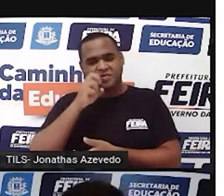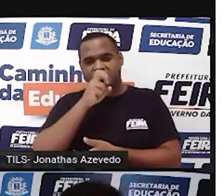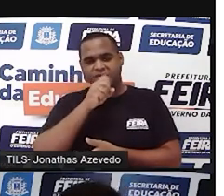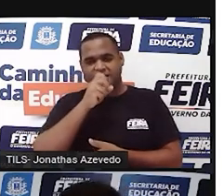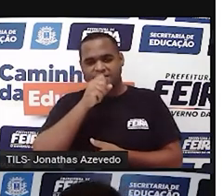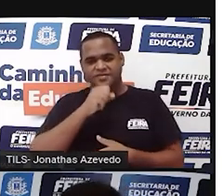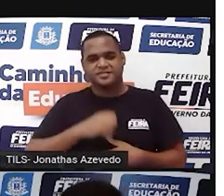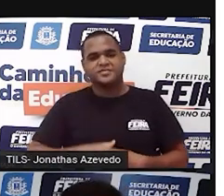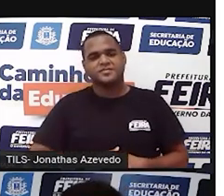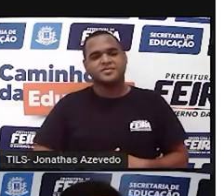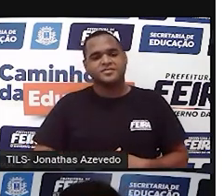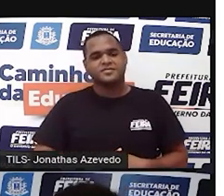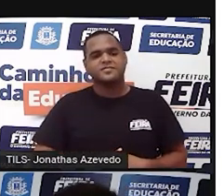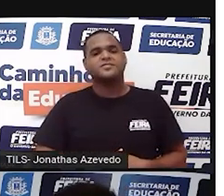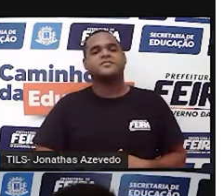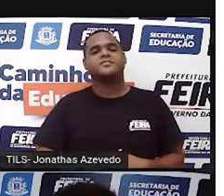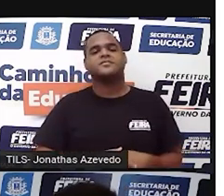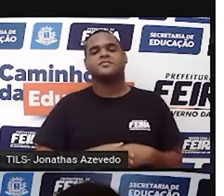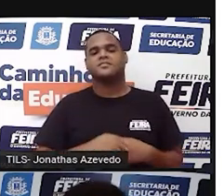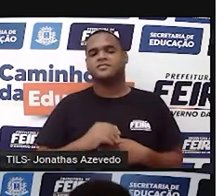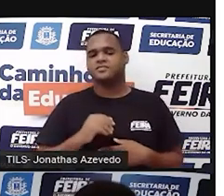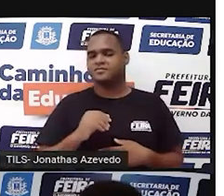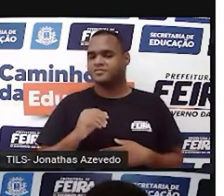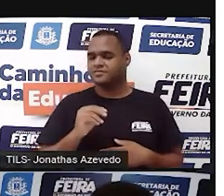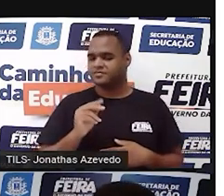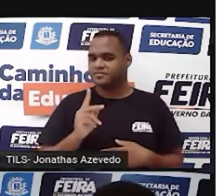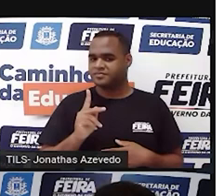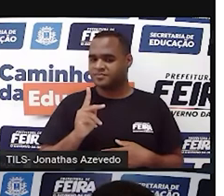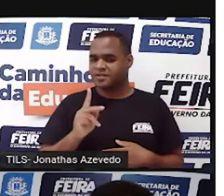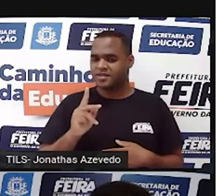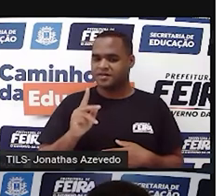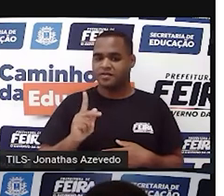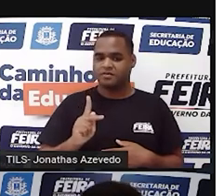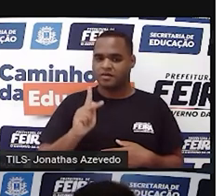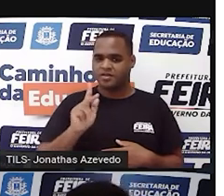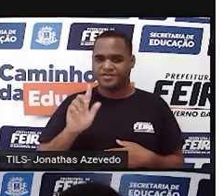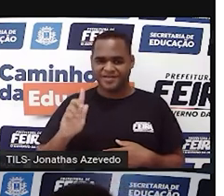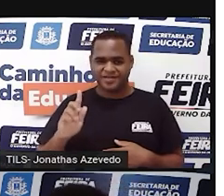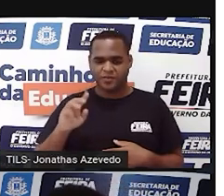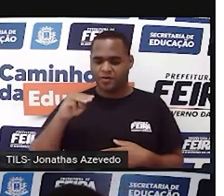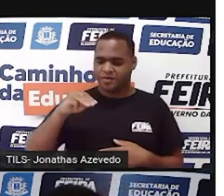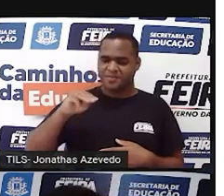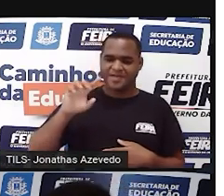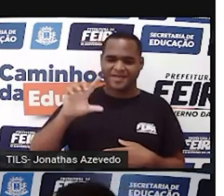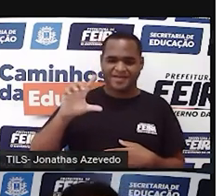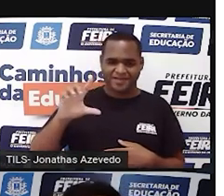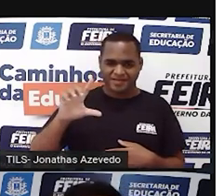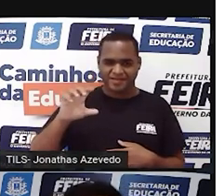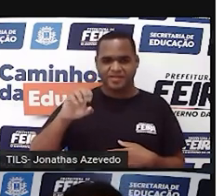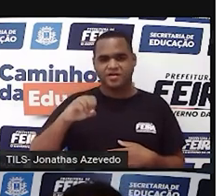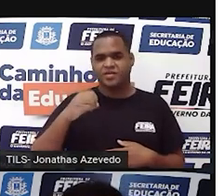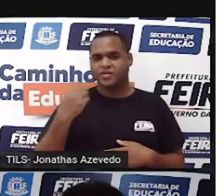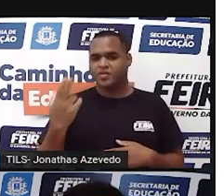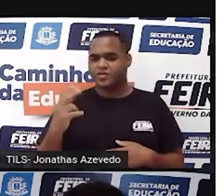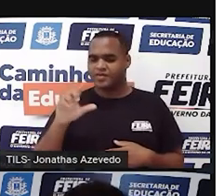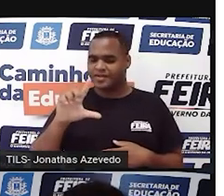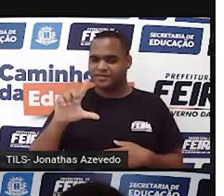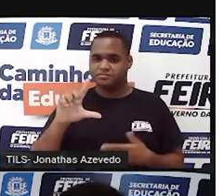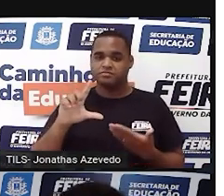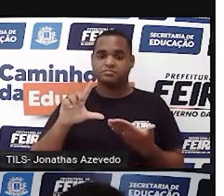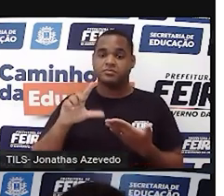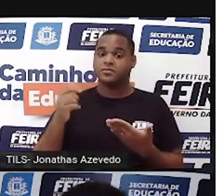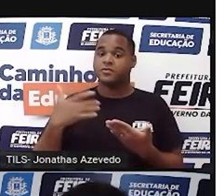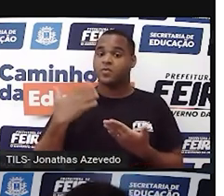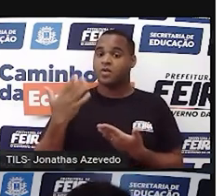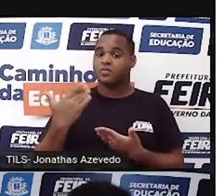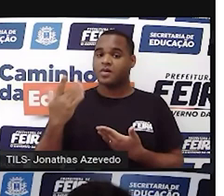laranja. É o quilograma, é o mililitro ou é o litro? Qual é a forma mais adequada aí para